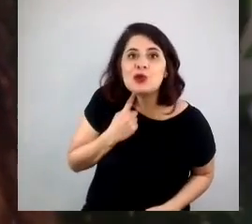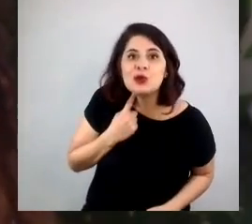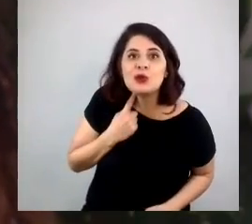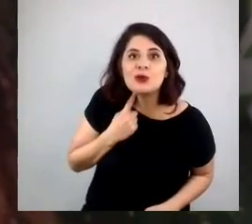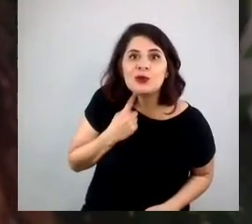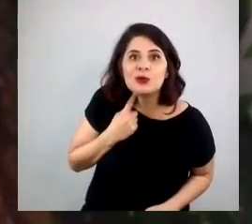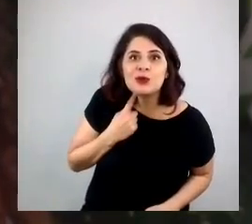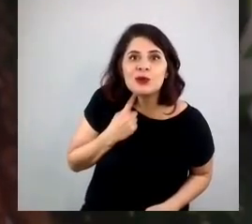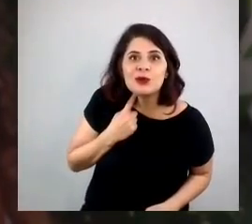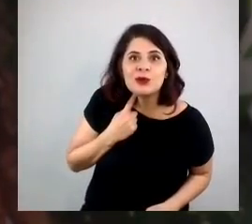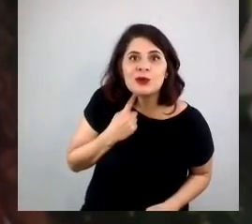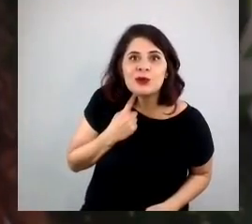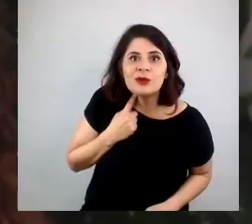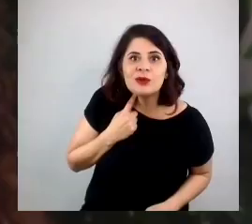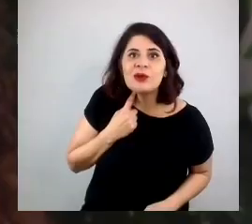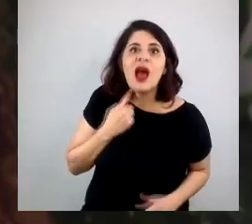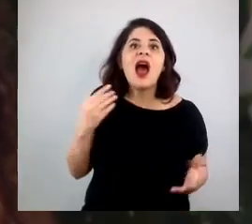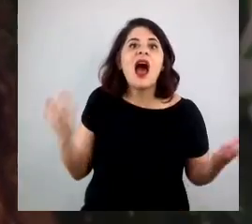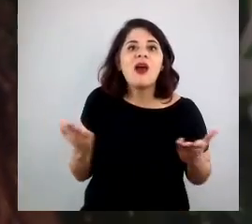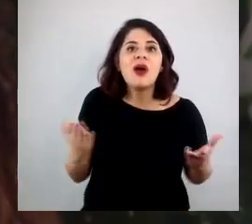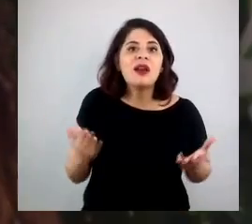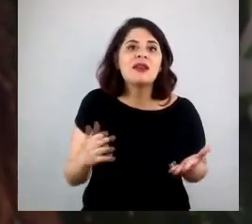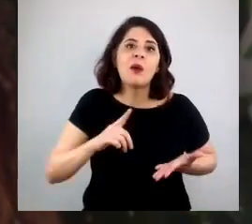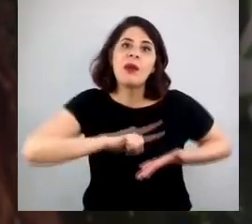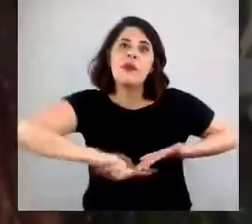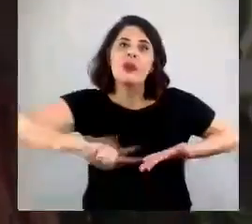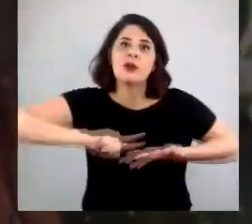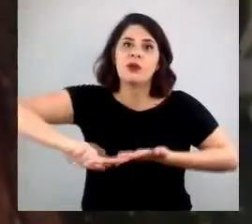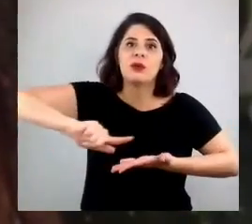e que agora estão limpando.